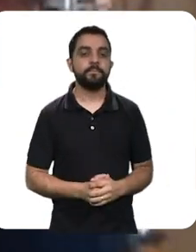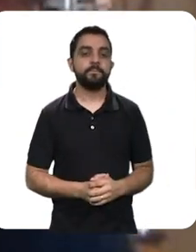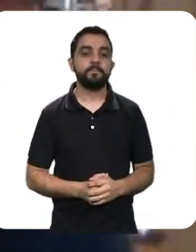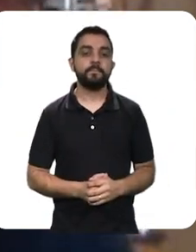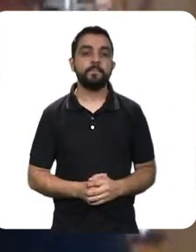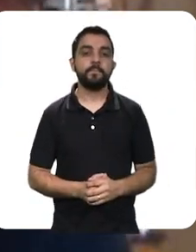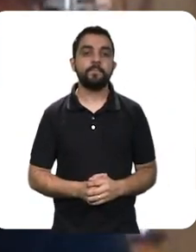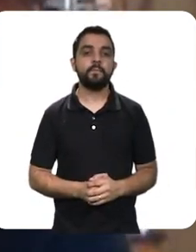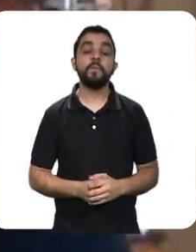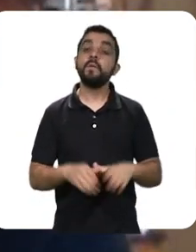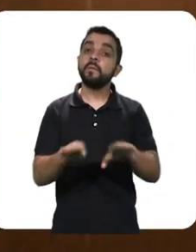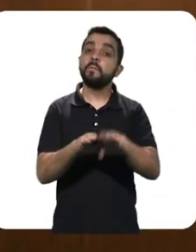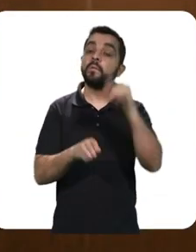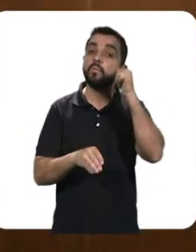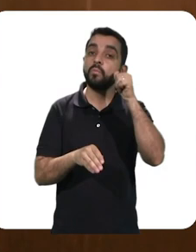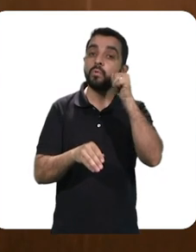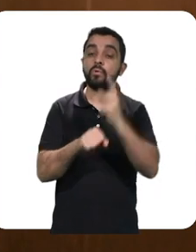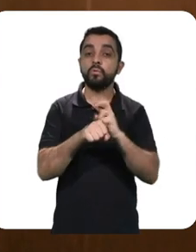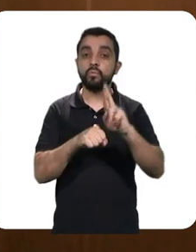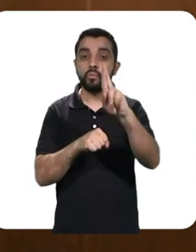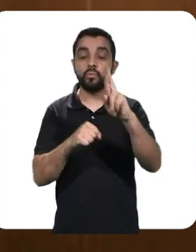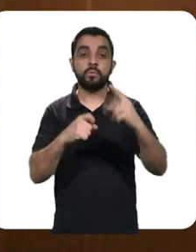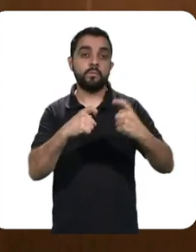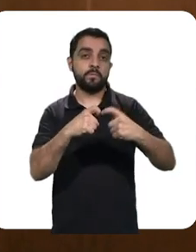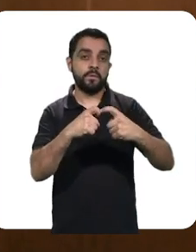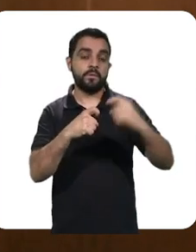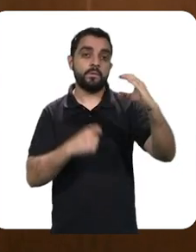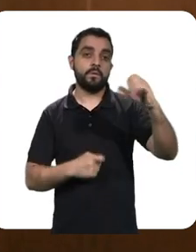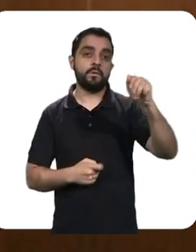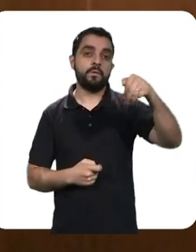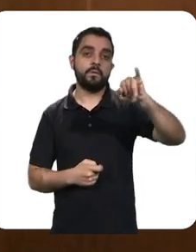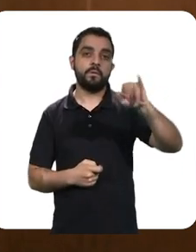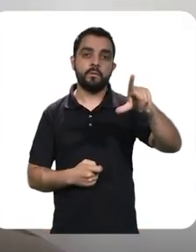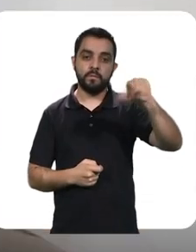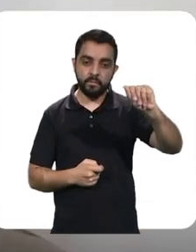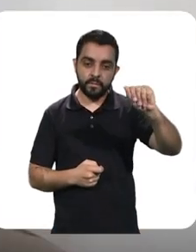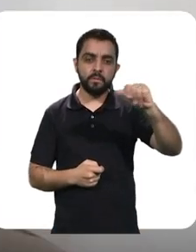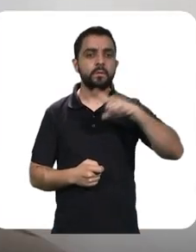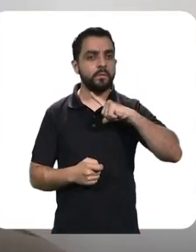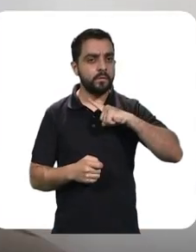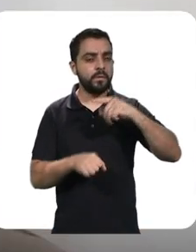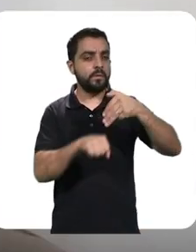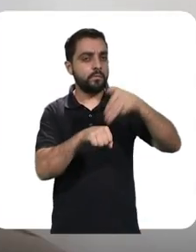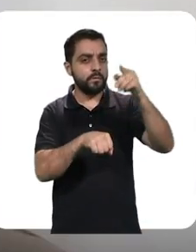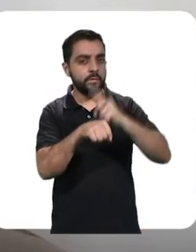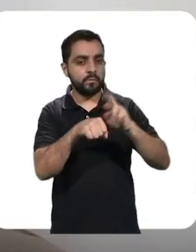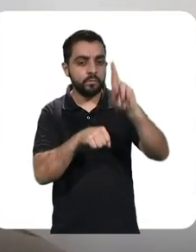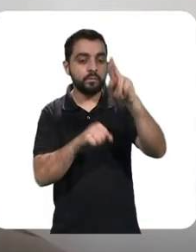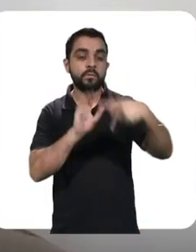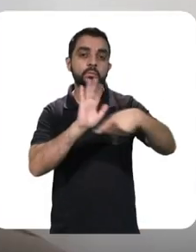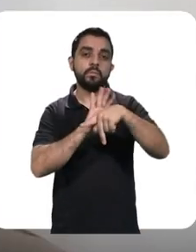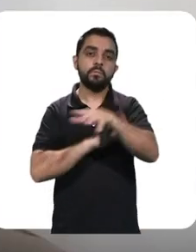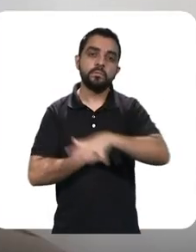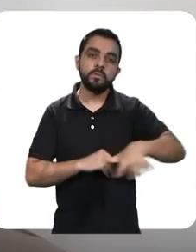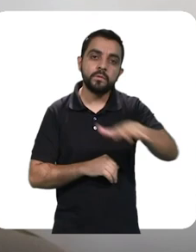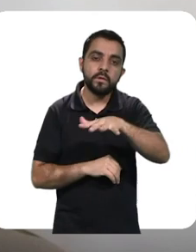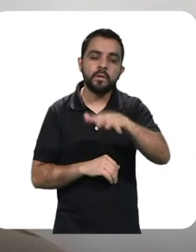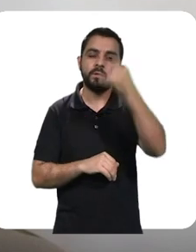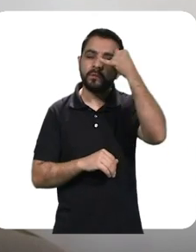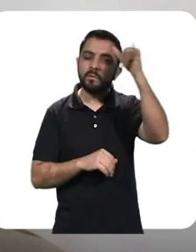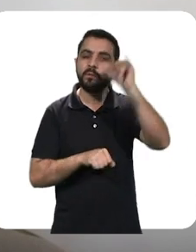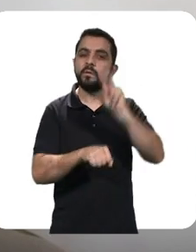Covid-19 dentro da UFPR. Também converso com a doutora Camila Maciel, médica endocrinologista com pós-doutorado